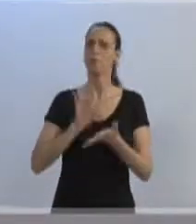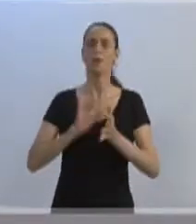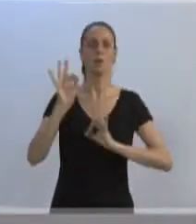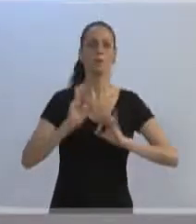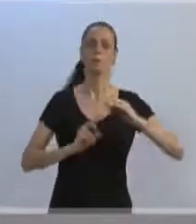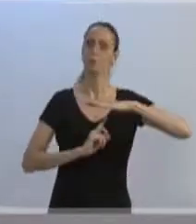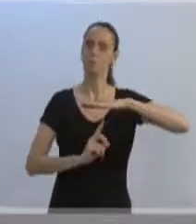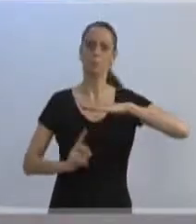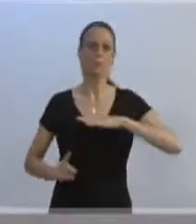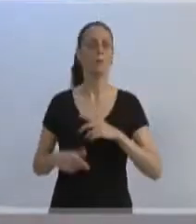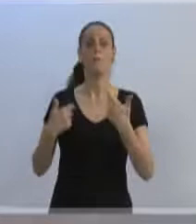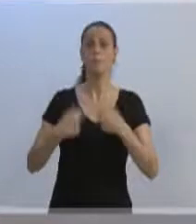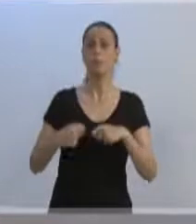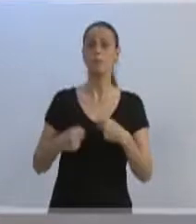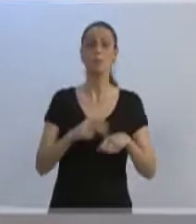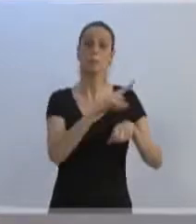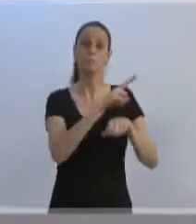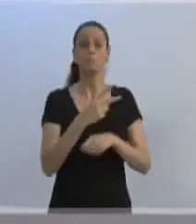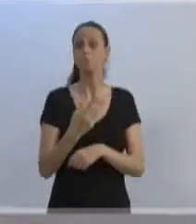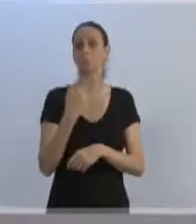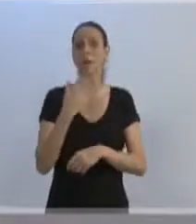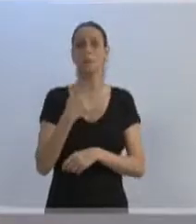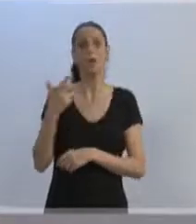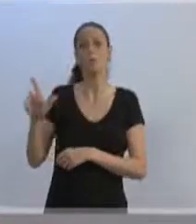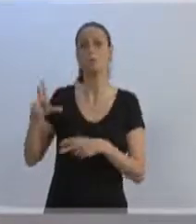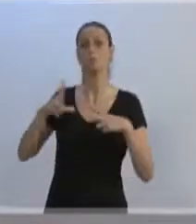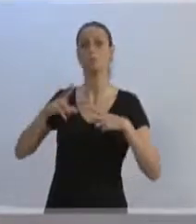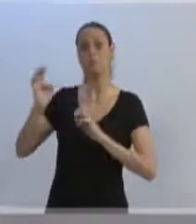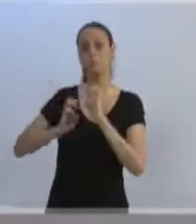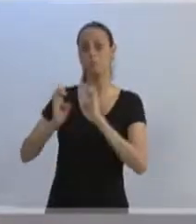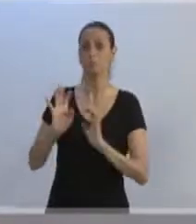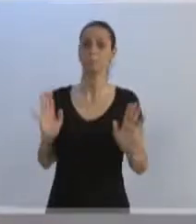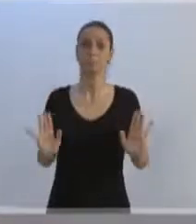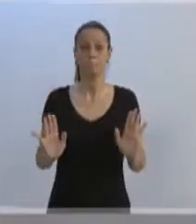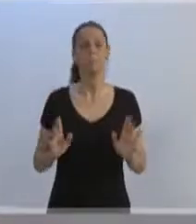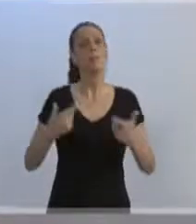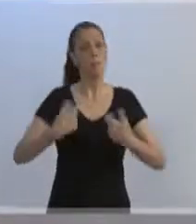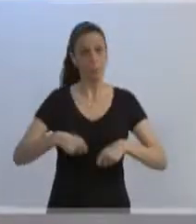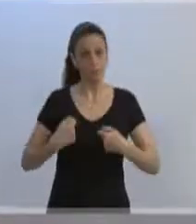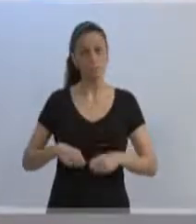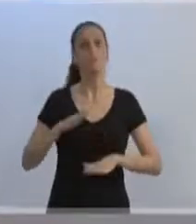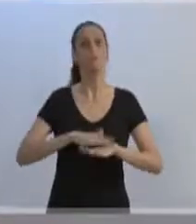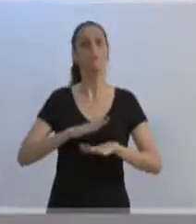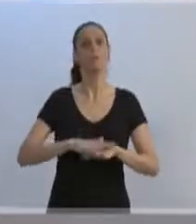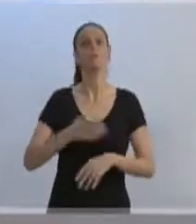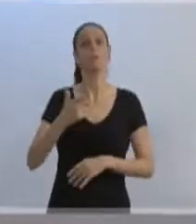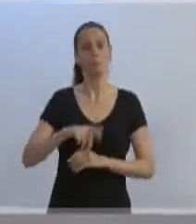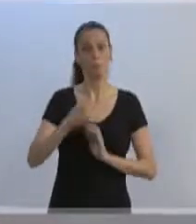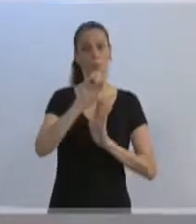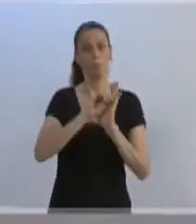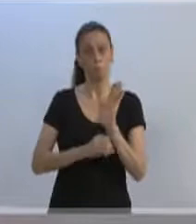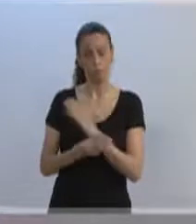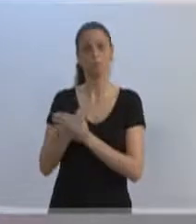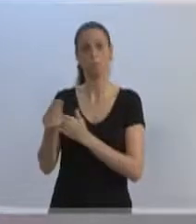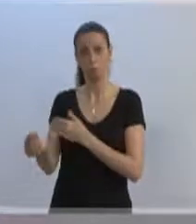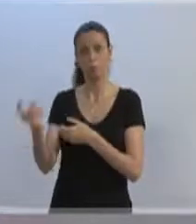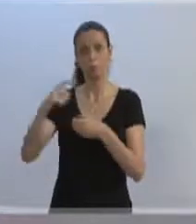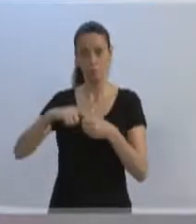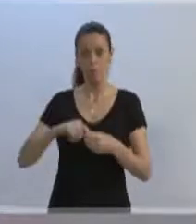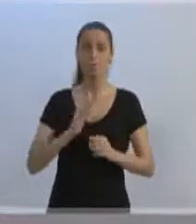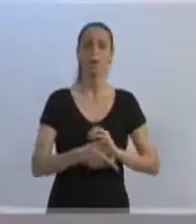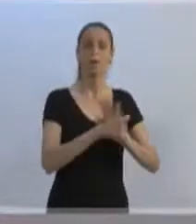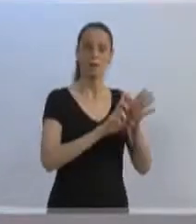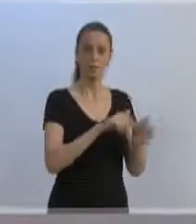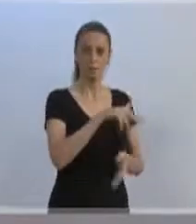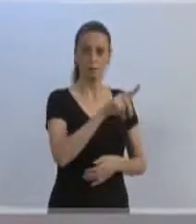privatize faça alguma coisa importante é fazer isso tem que ser feito então por favor porém devolveu os ofícios entregue para o presidente lang não há